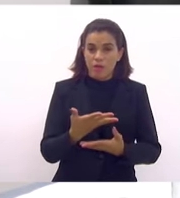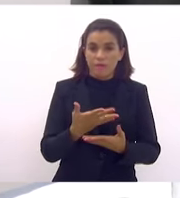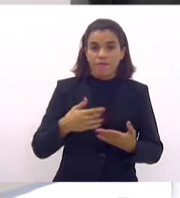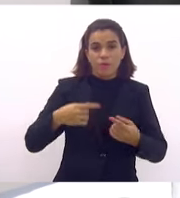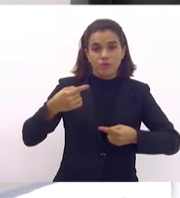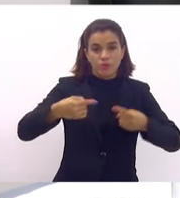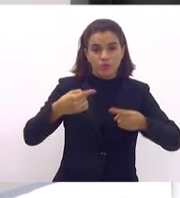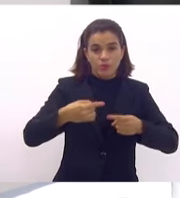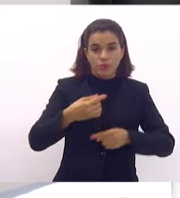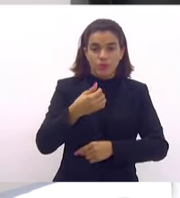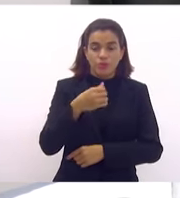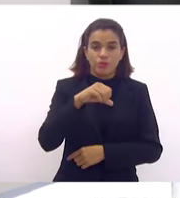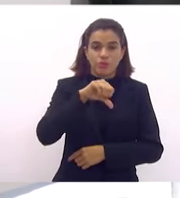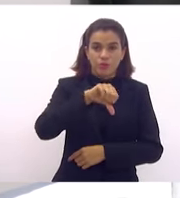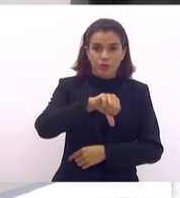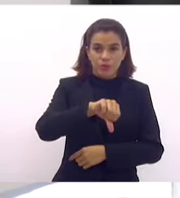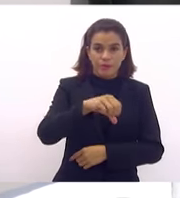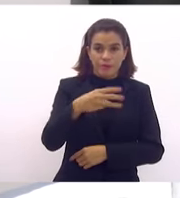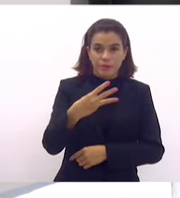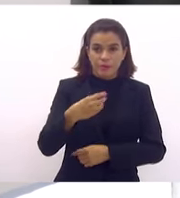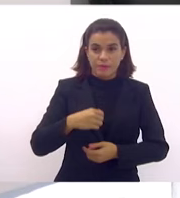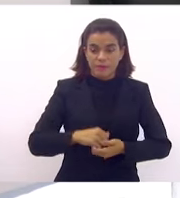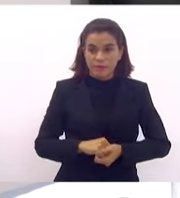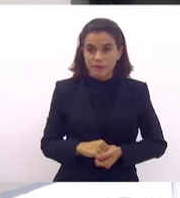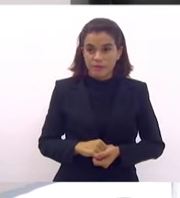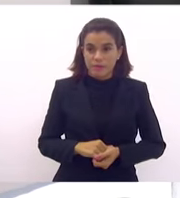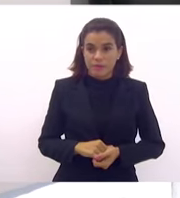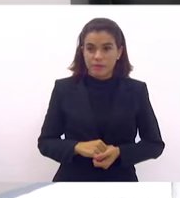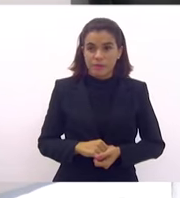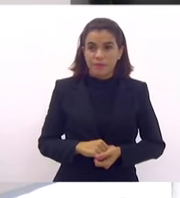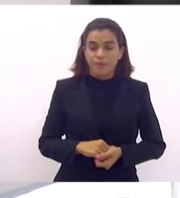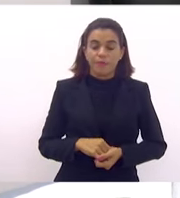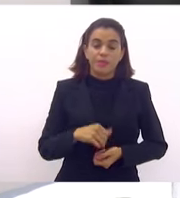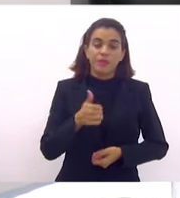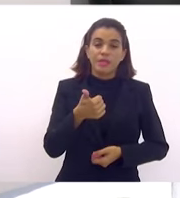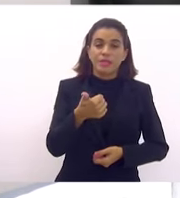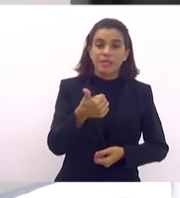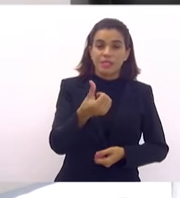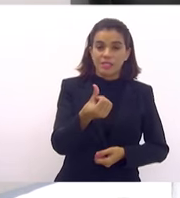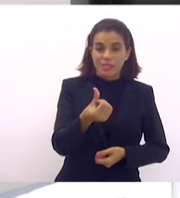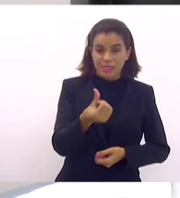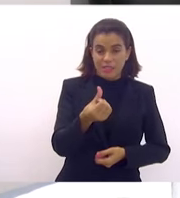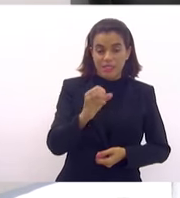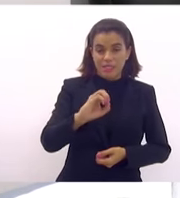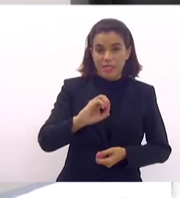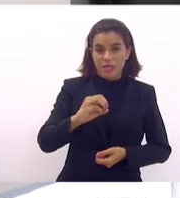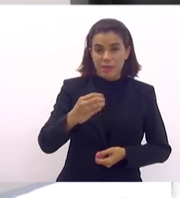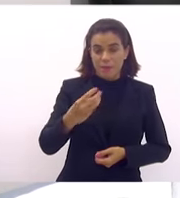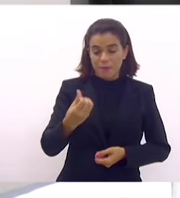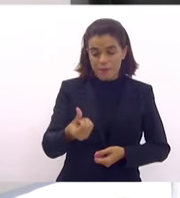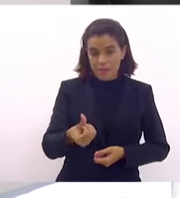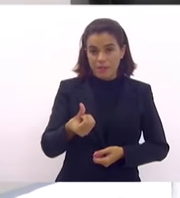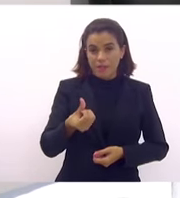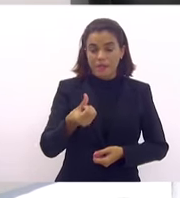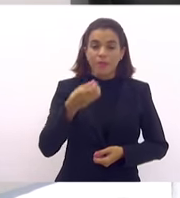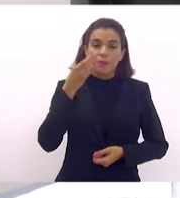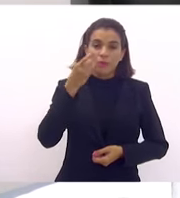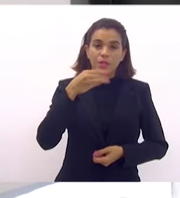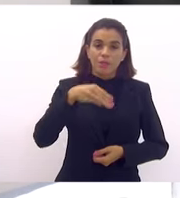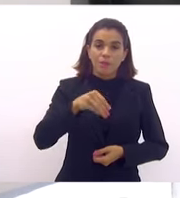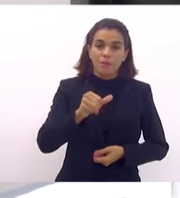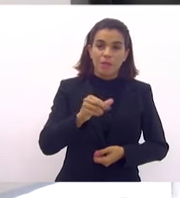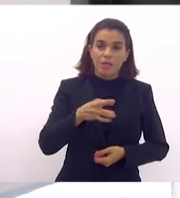pauta. É o projeto de lei 1606, de 23, de autoria do deputado Márcio Canela, que altera a